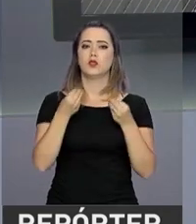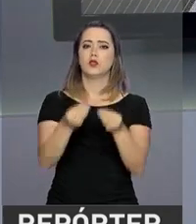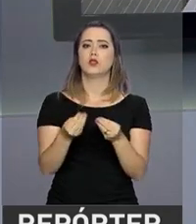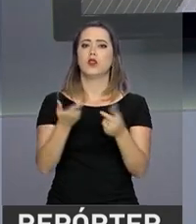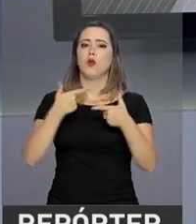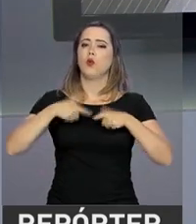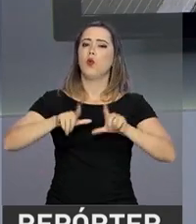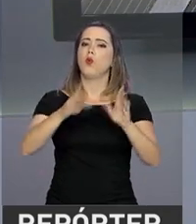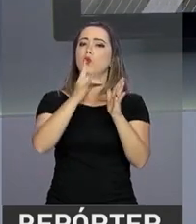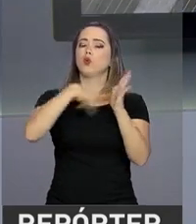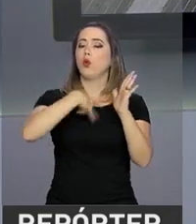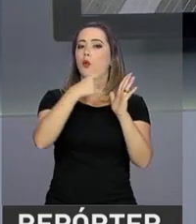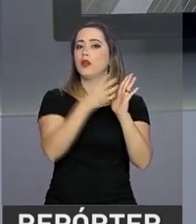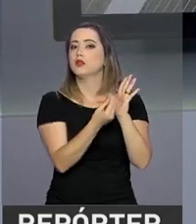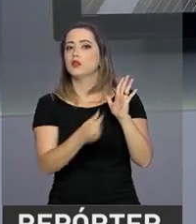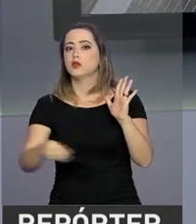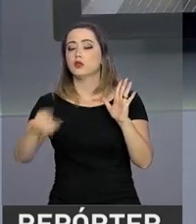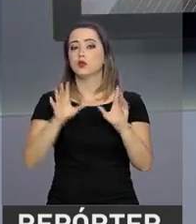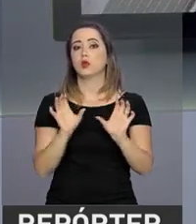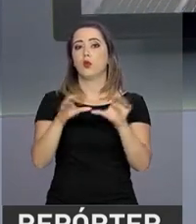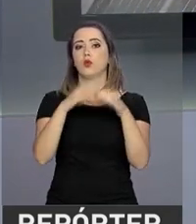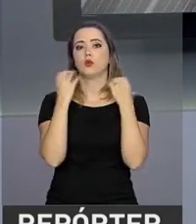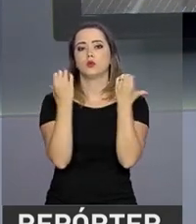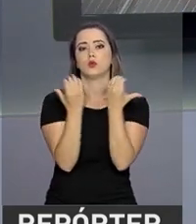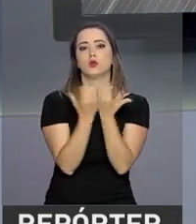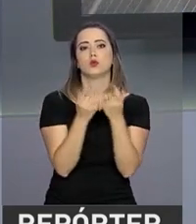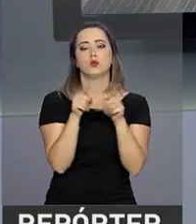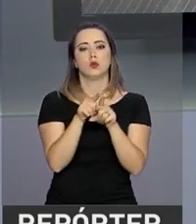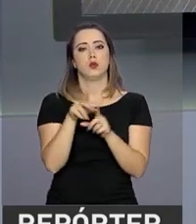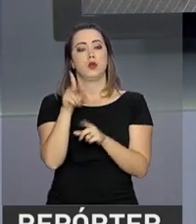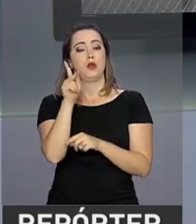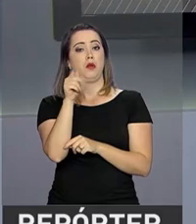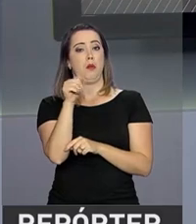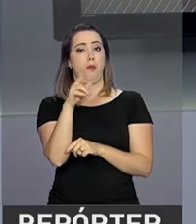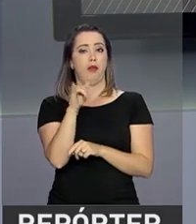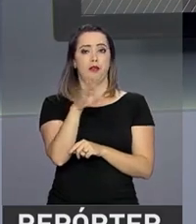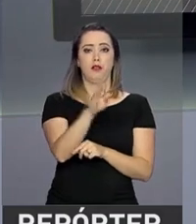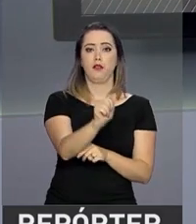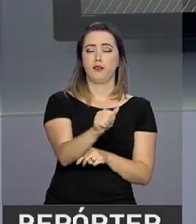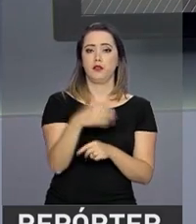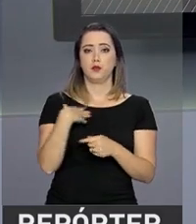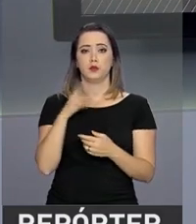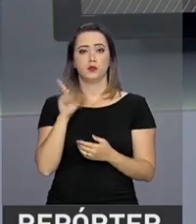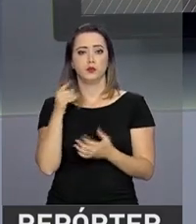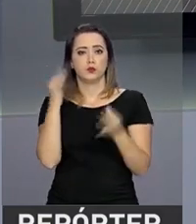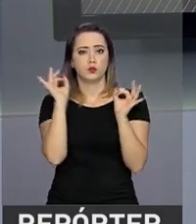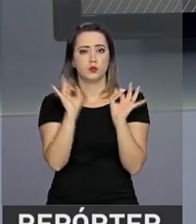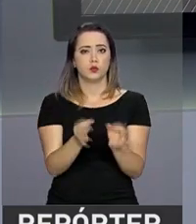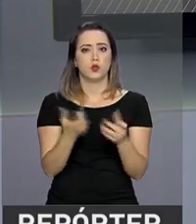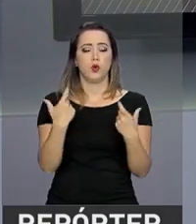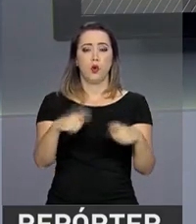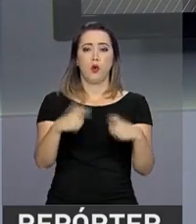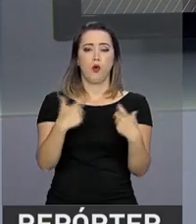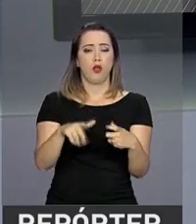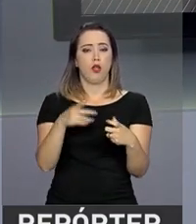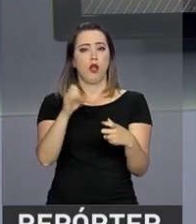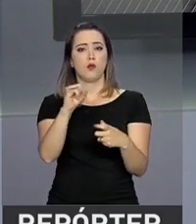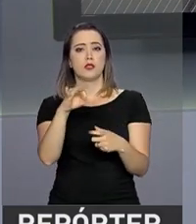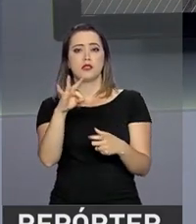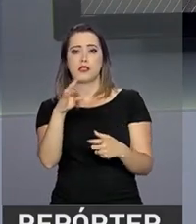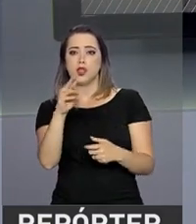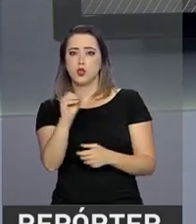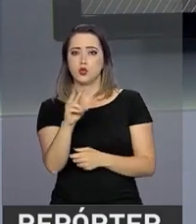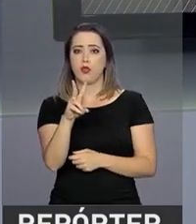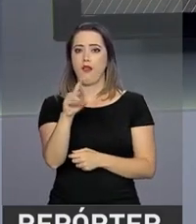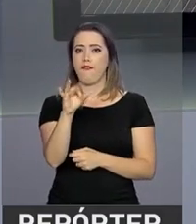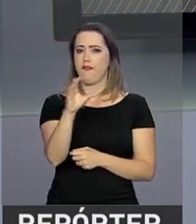titulação de terra a uma comunidade quilombola da Paraíba. Com a medida, oficializa o status do Sítio da Vaca Morta, situada